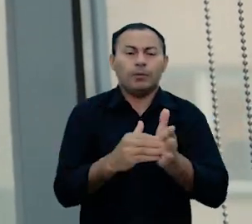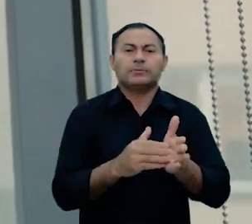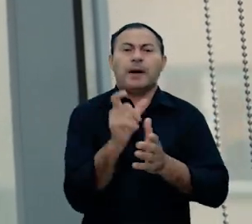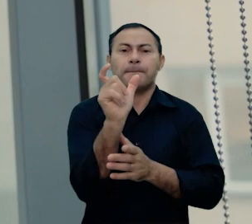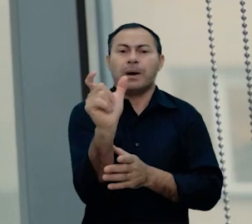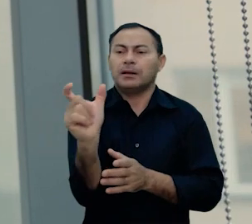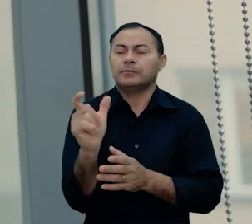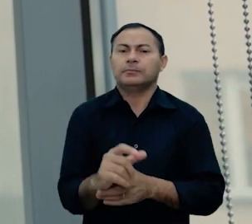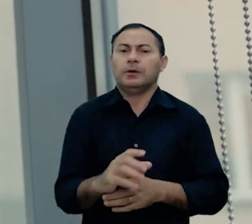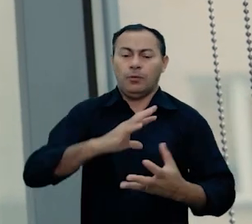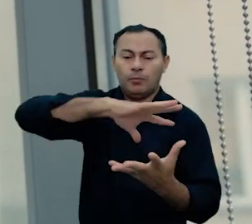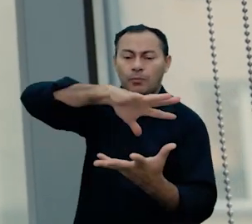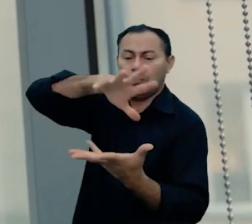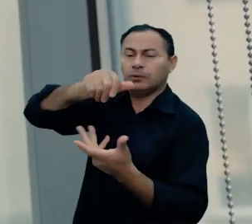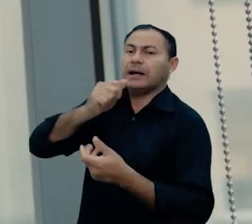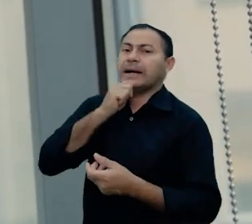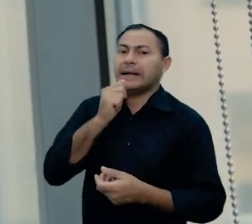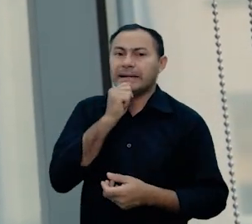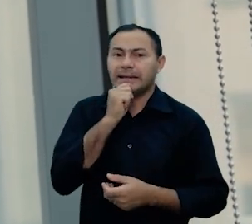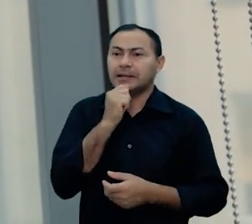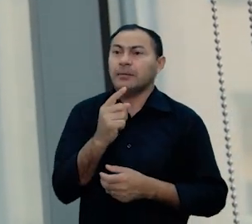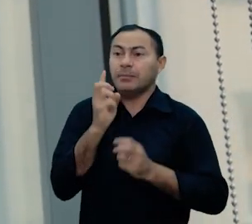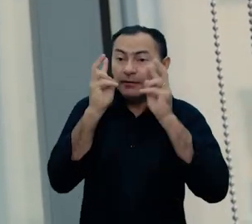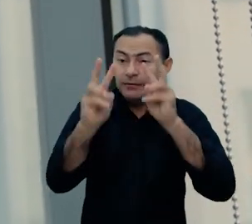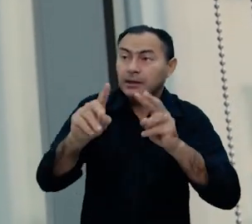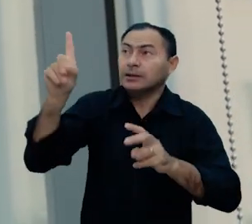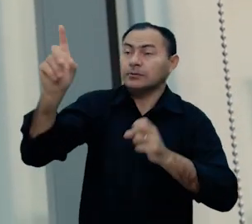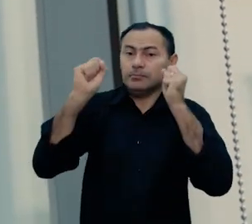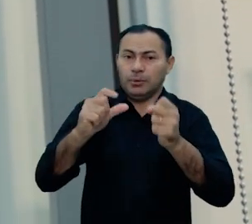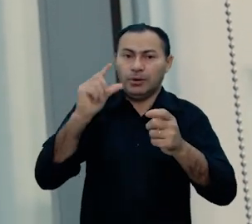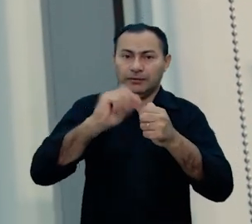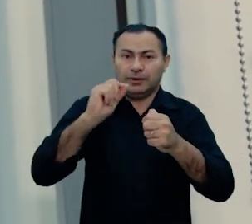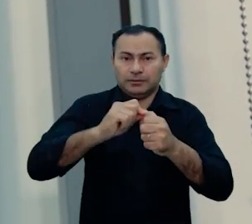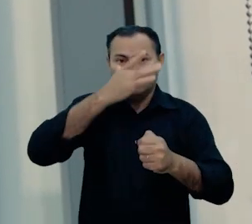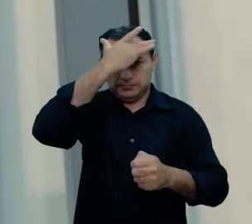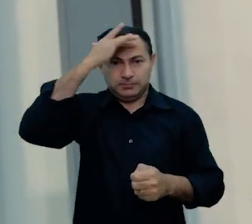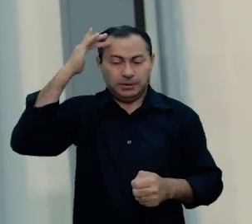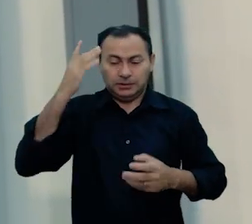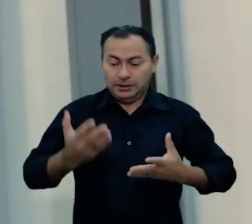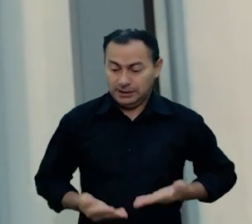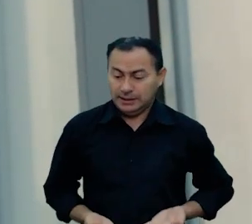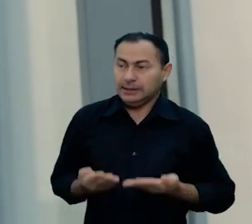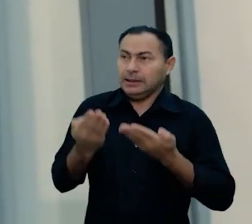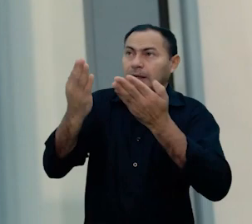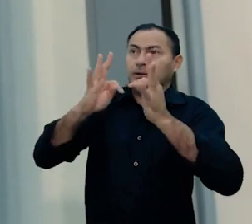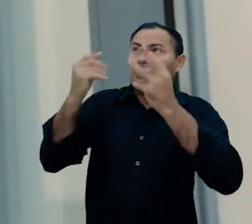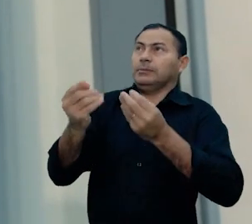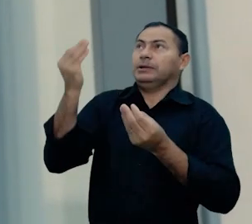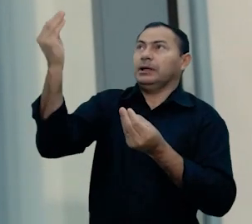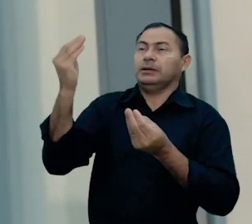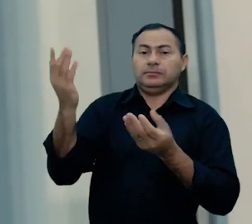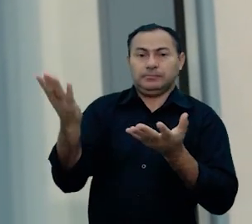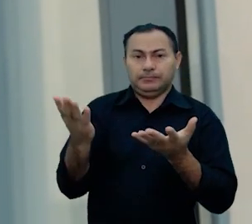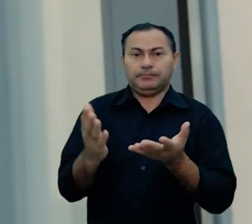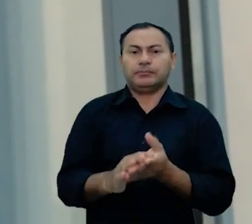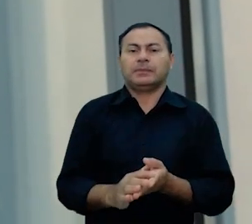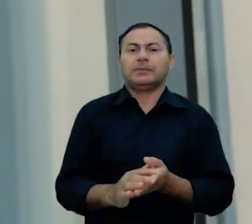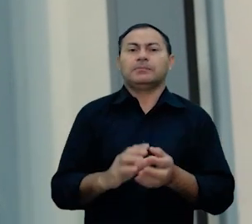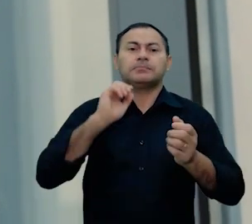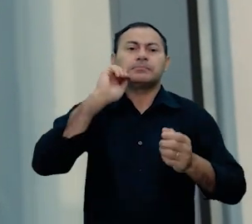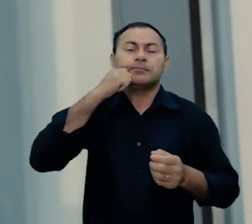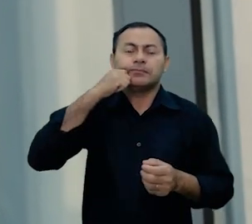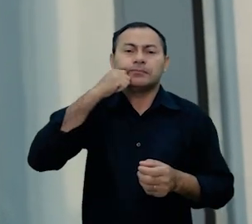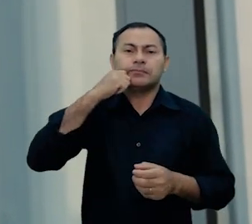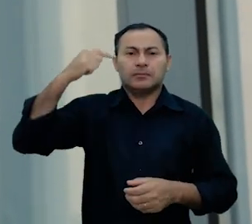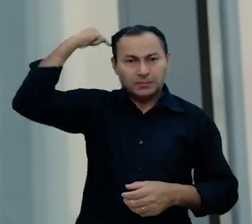últimas palavras. O mundo ainda está para ver o que Deus pode fazer com um homem que se entrega totalmente a Ele. Esse foi o